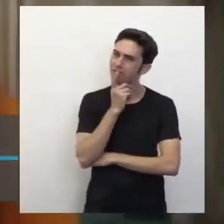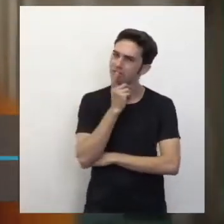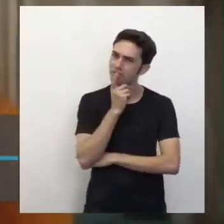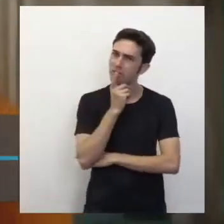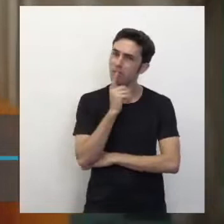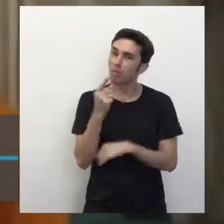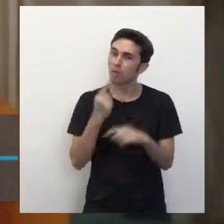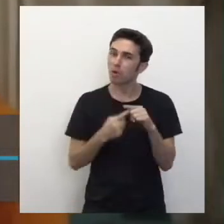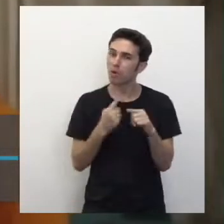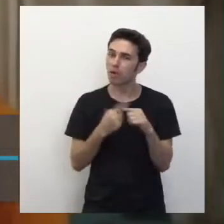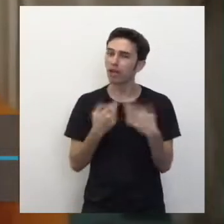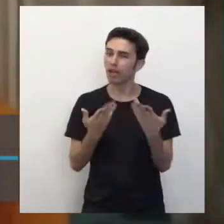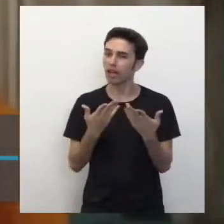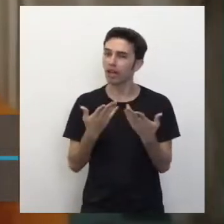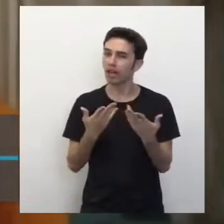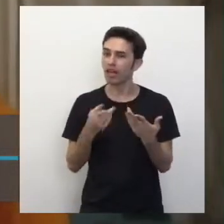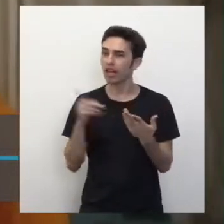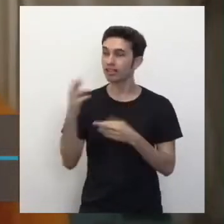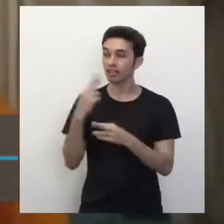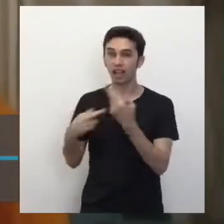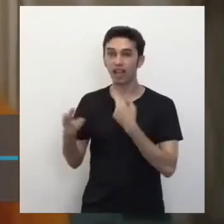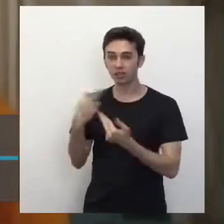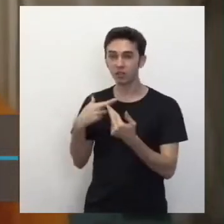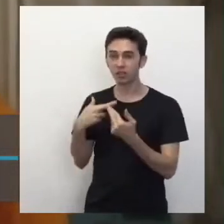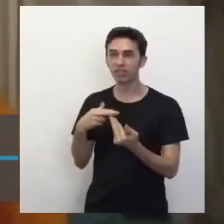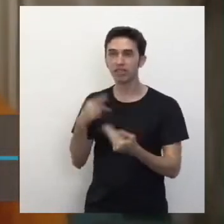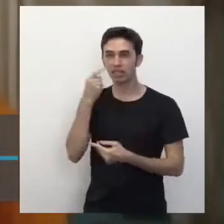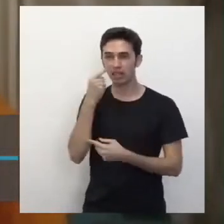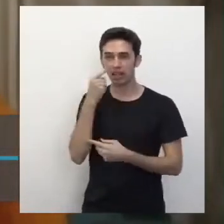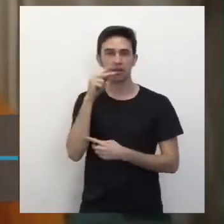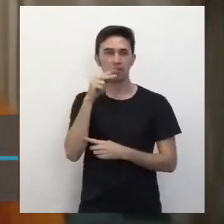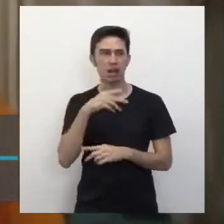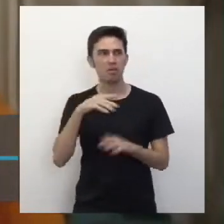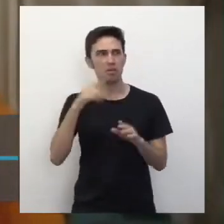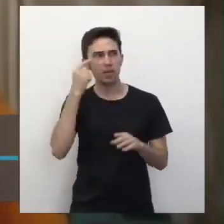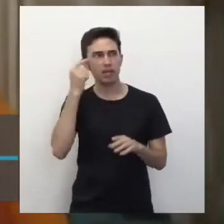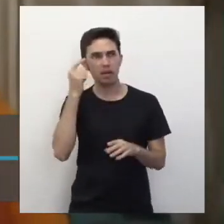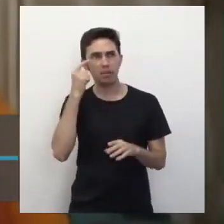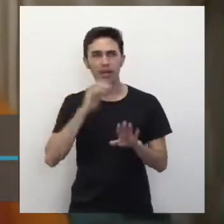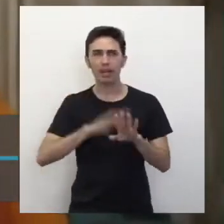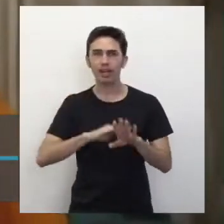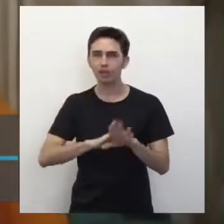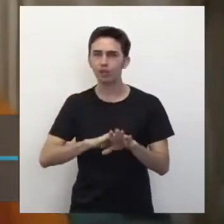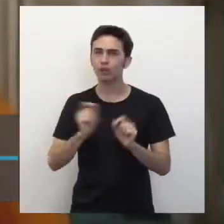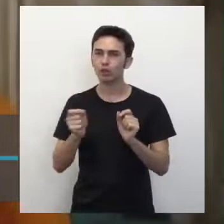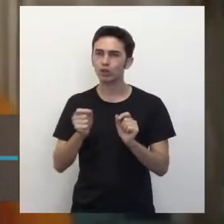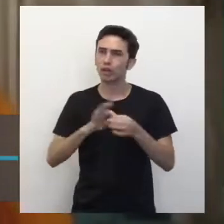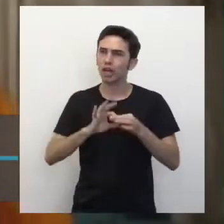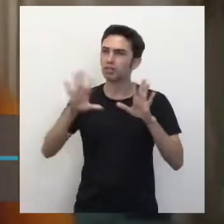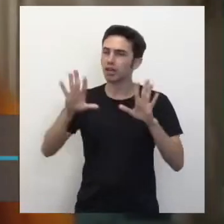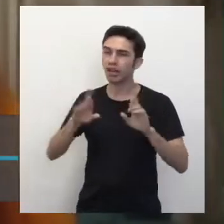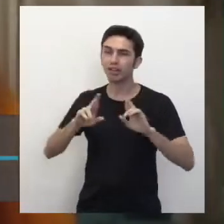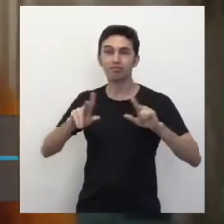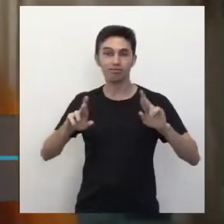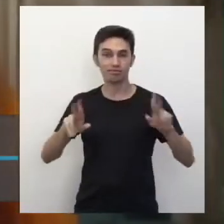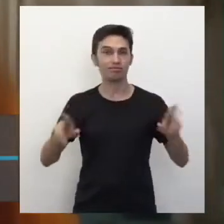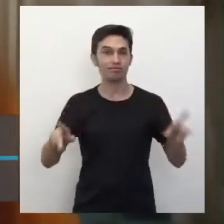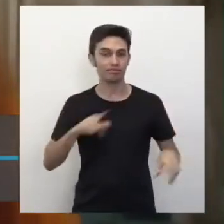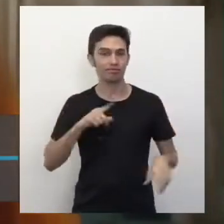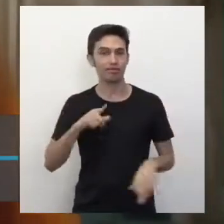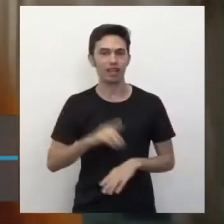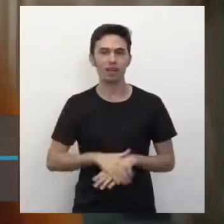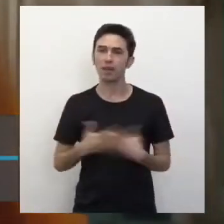grande medida essas respostas elas trouxeram diferentes concepções do que seja liberdade, né?